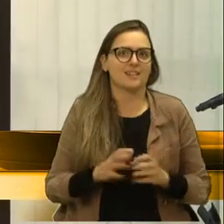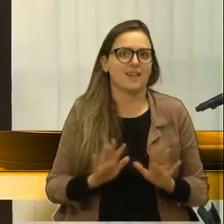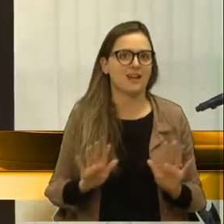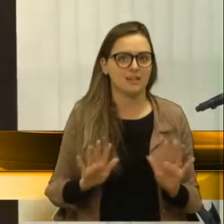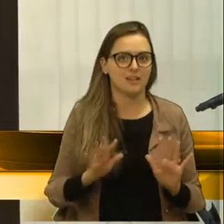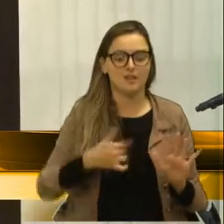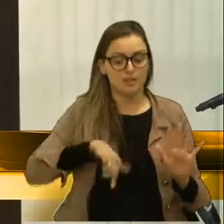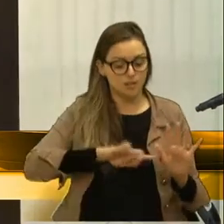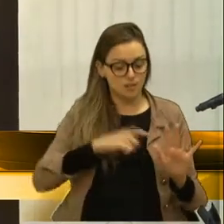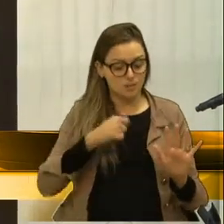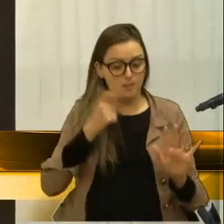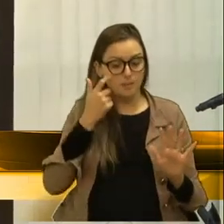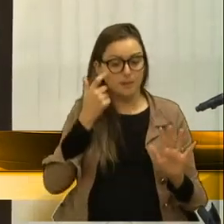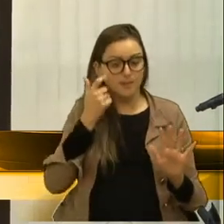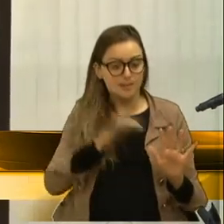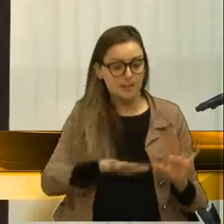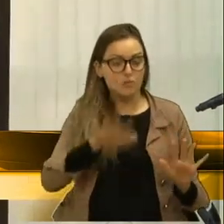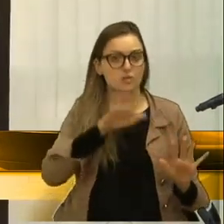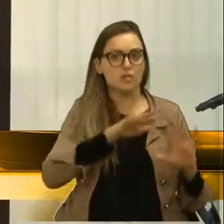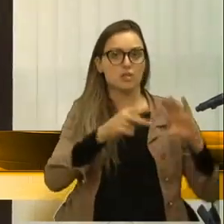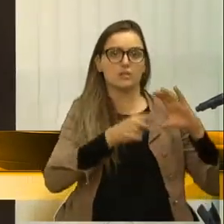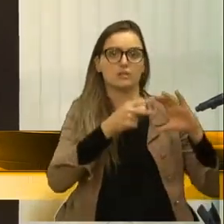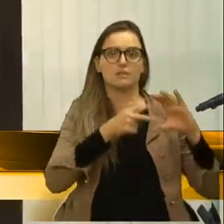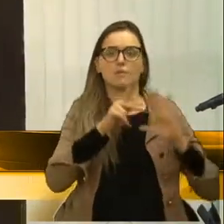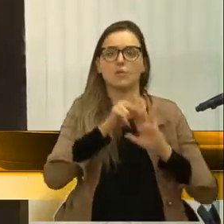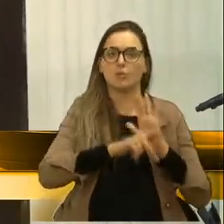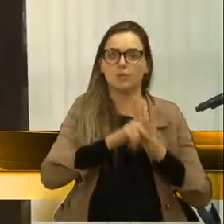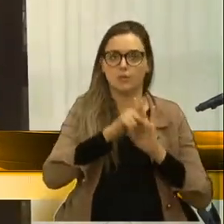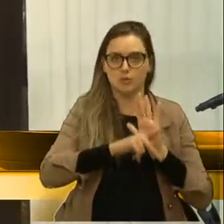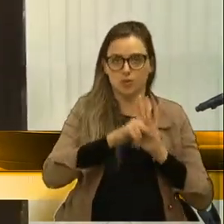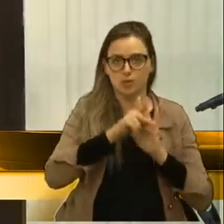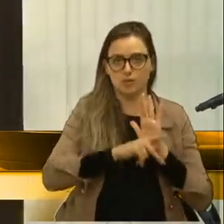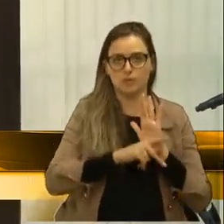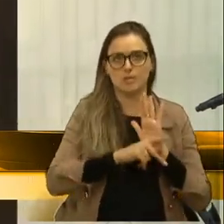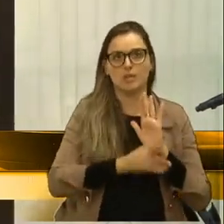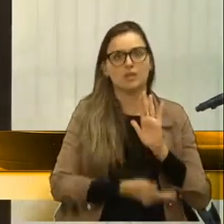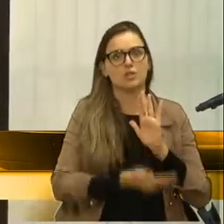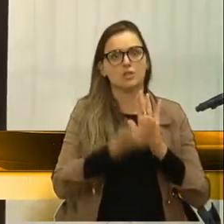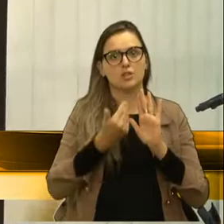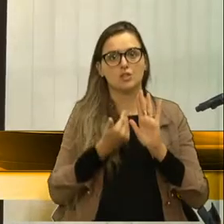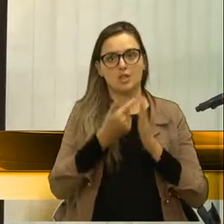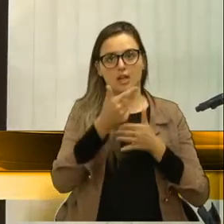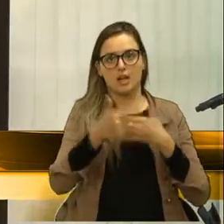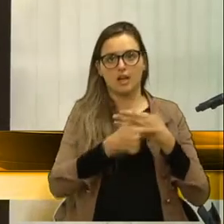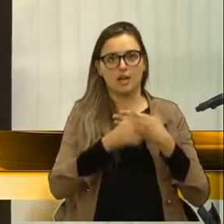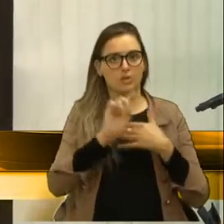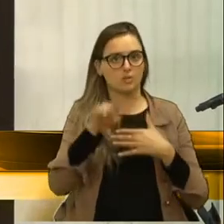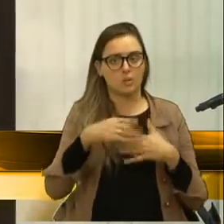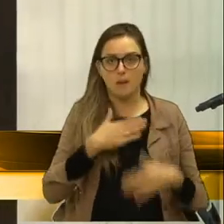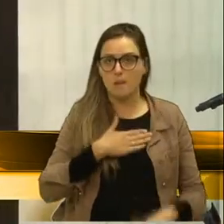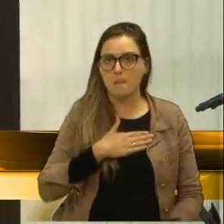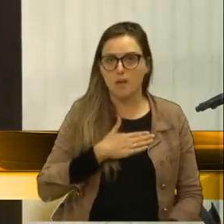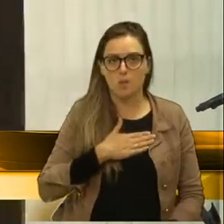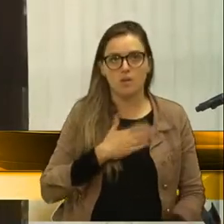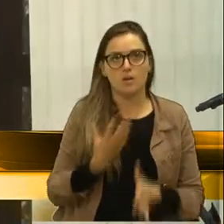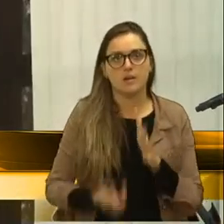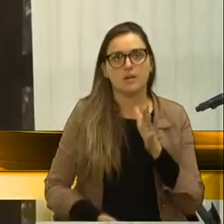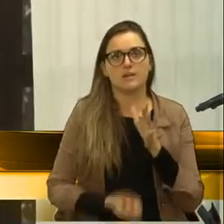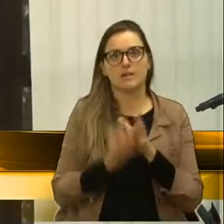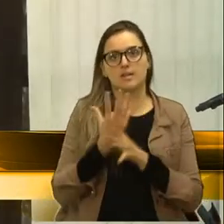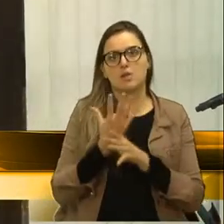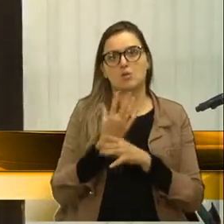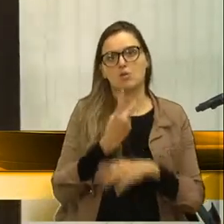temos que pensar na casa como um todo. Esse projeto de extinção de cargos não é meu. É um projeto que surgiu lá